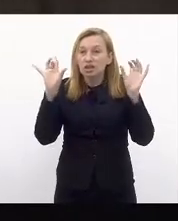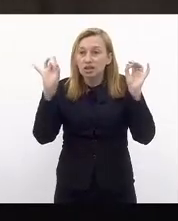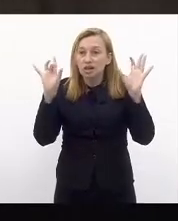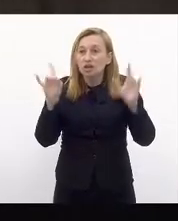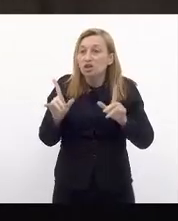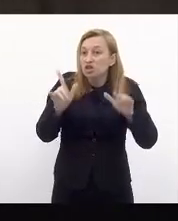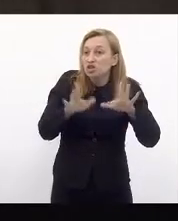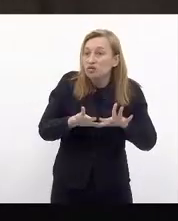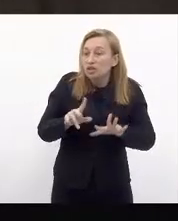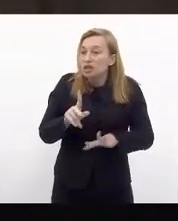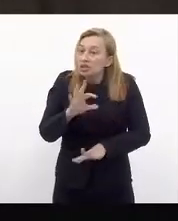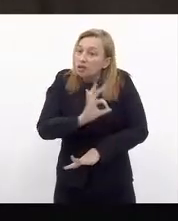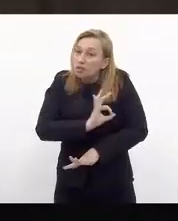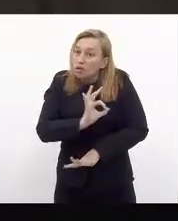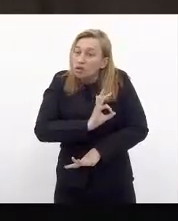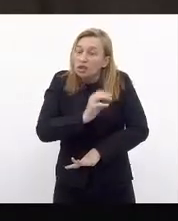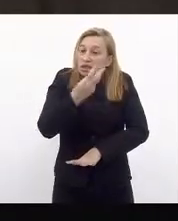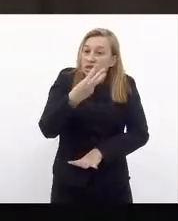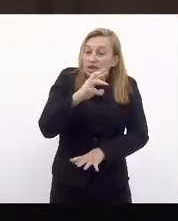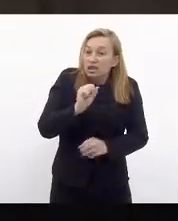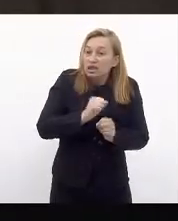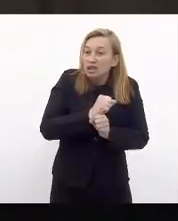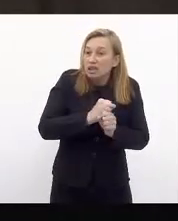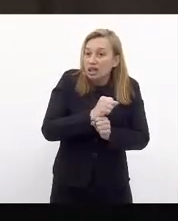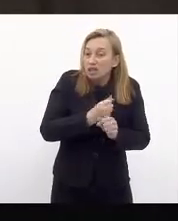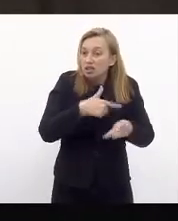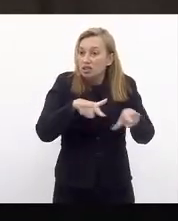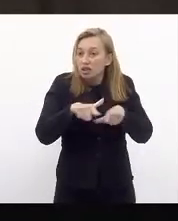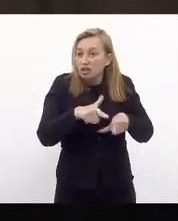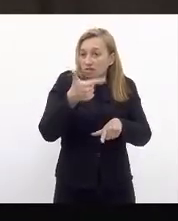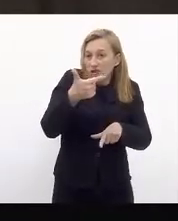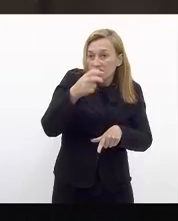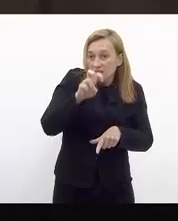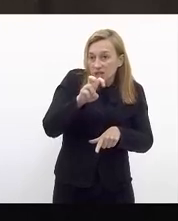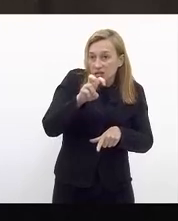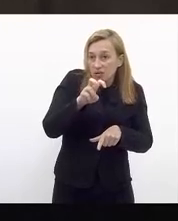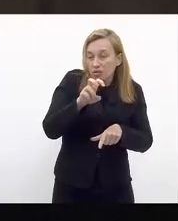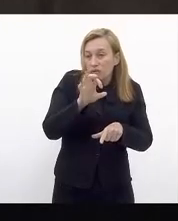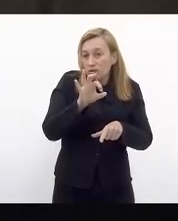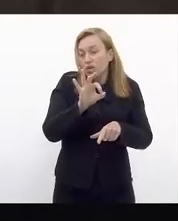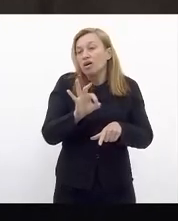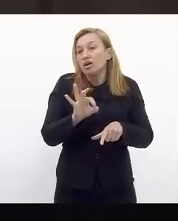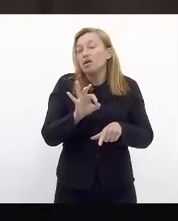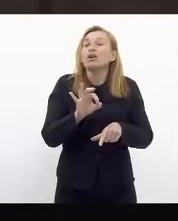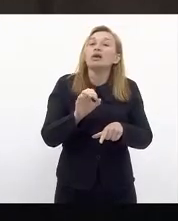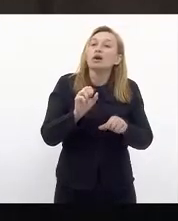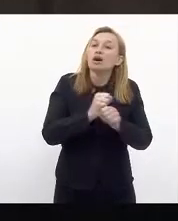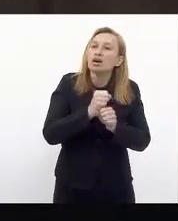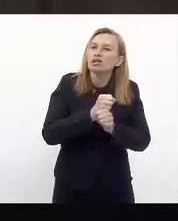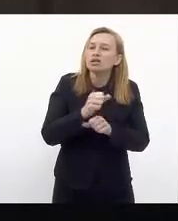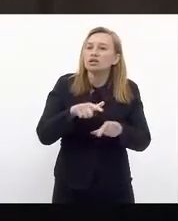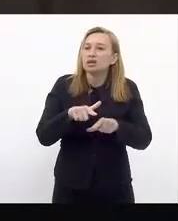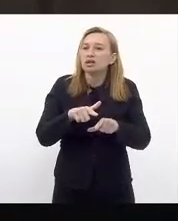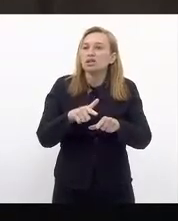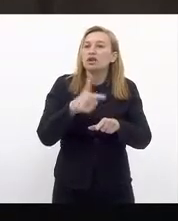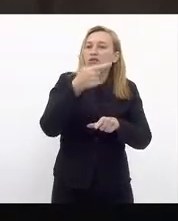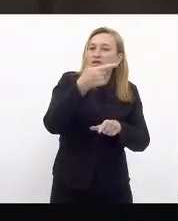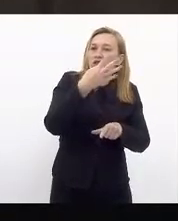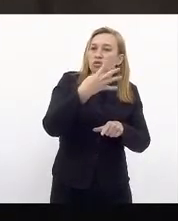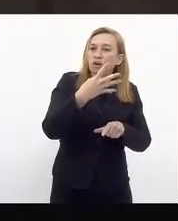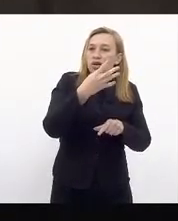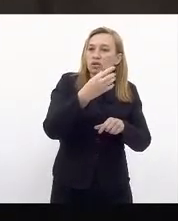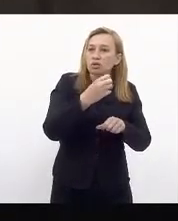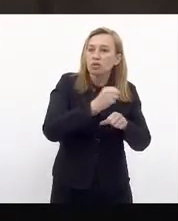diferente das polícias 30 anos de efetivo exercício 25 anos de efetivo exercício os servidores trabalham 24